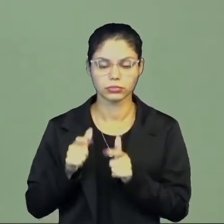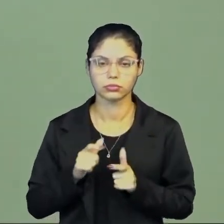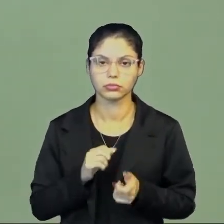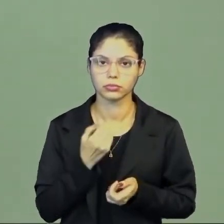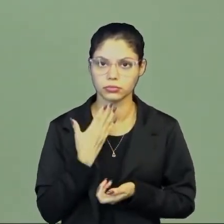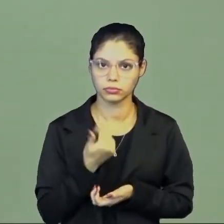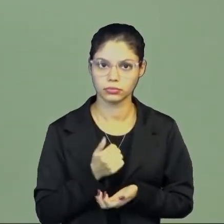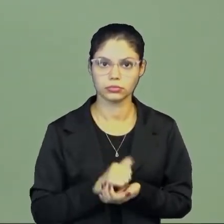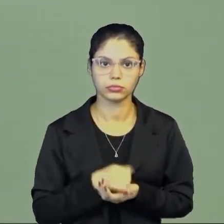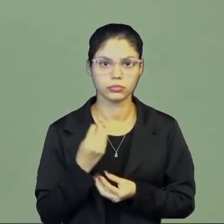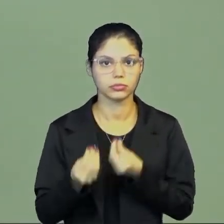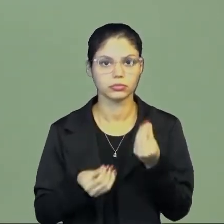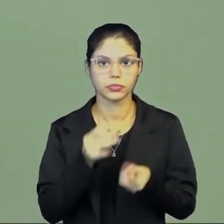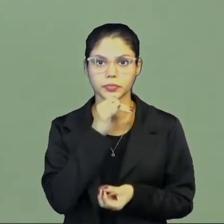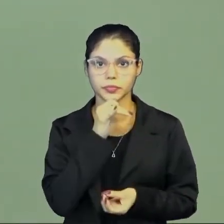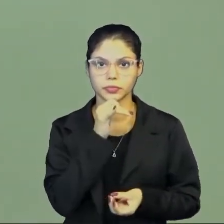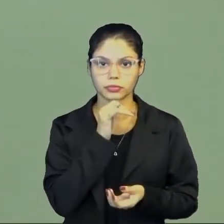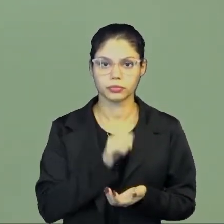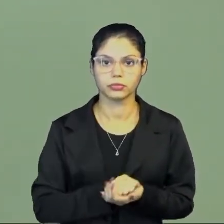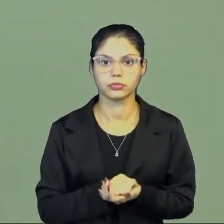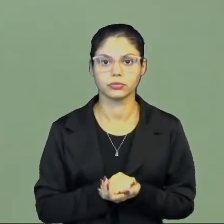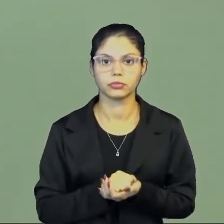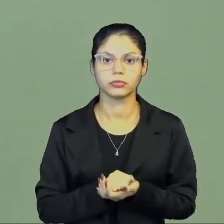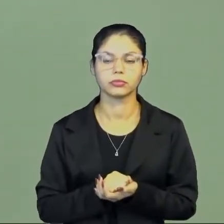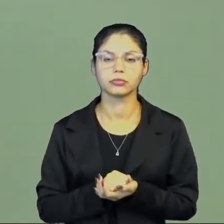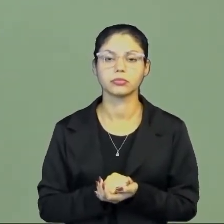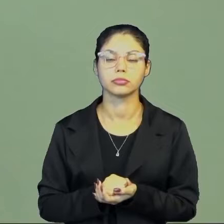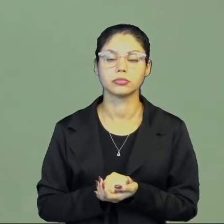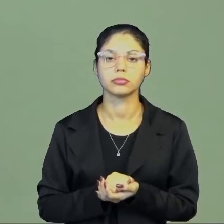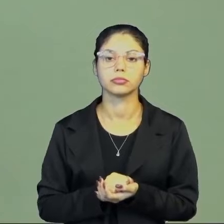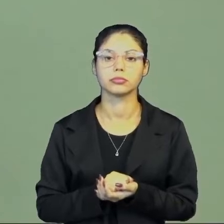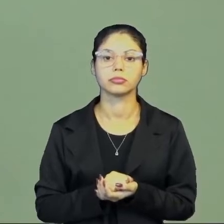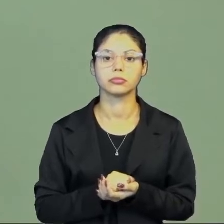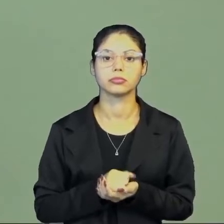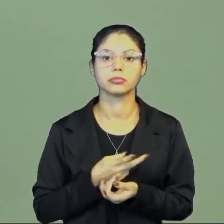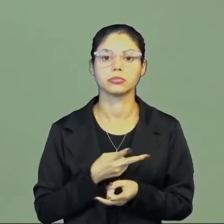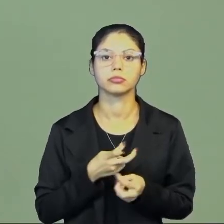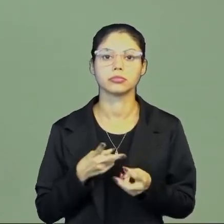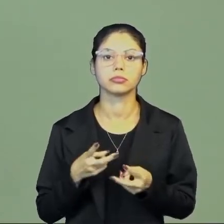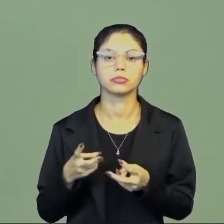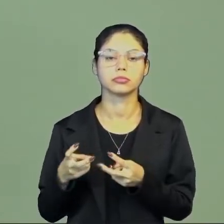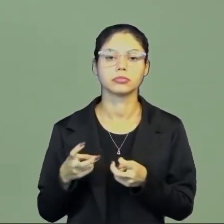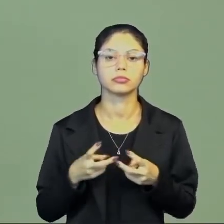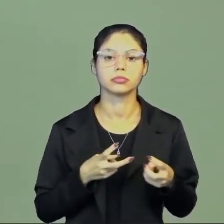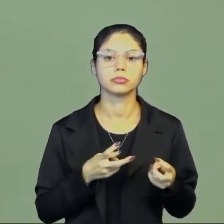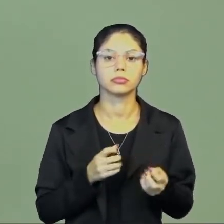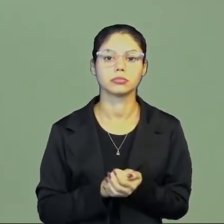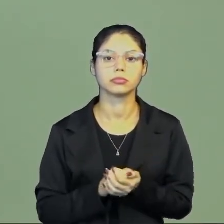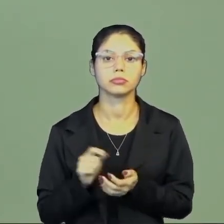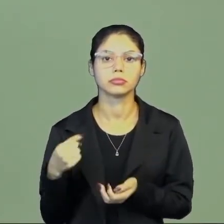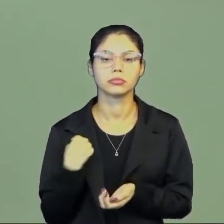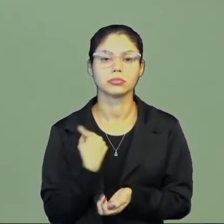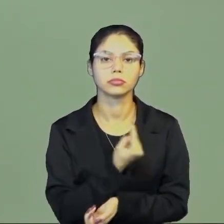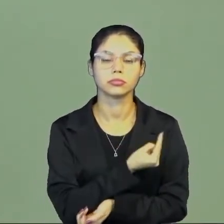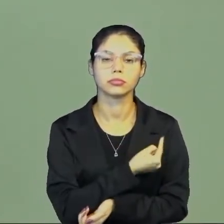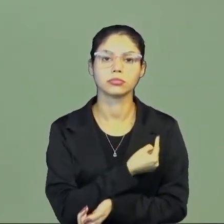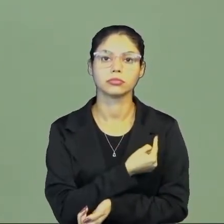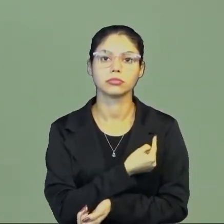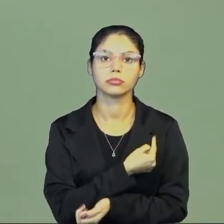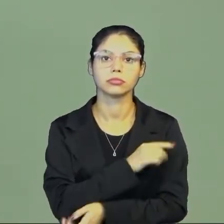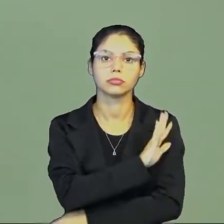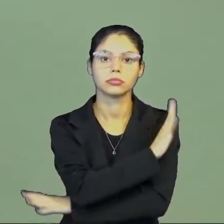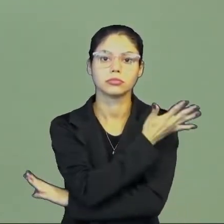tá bom? Como, por exemplo, né? Se você perceber, a